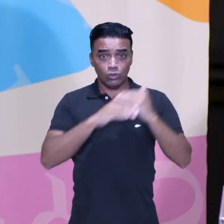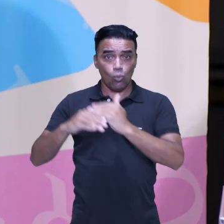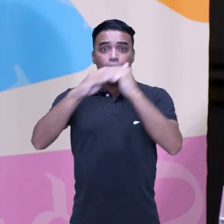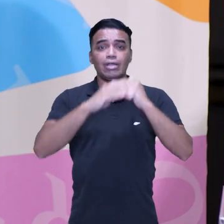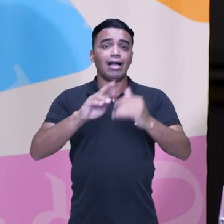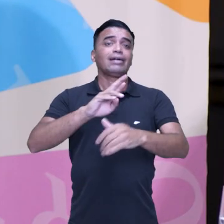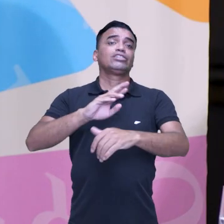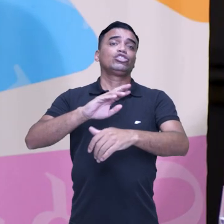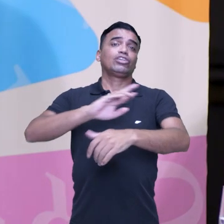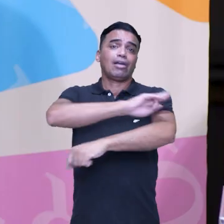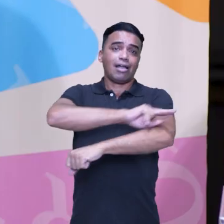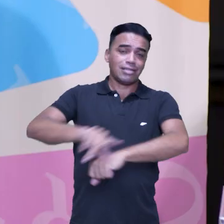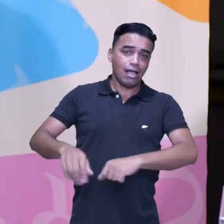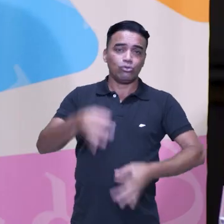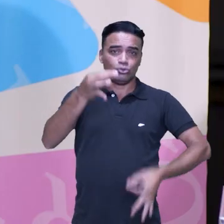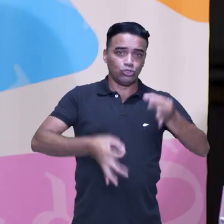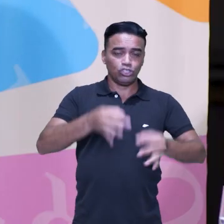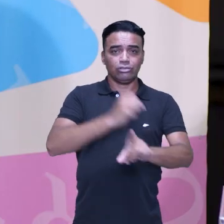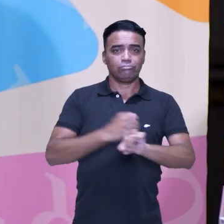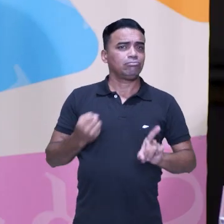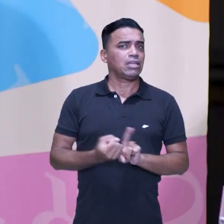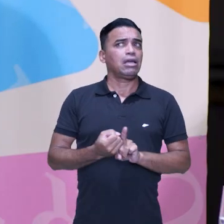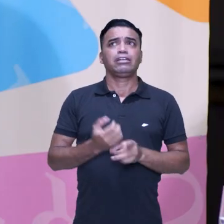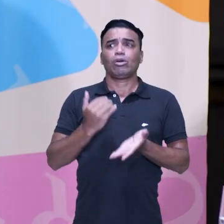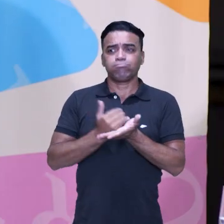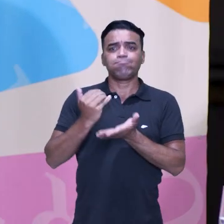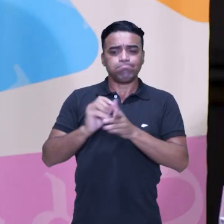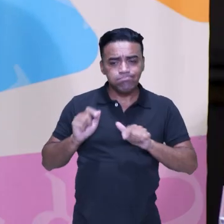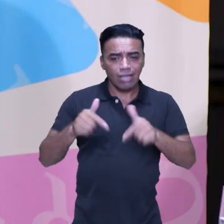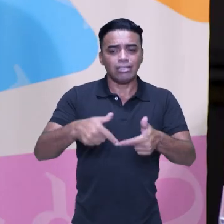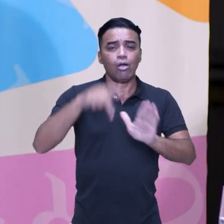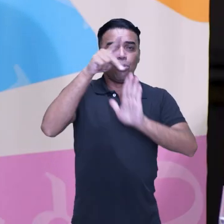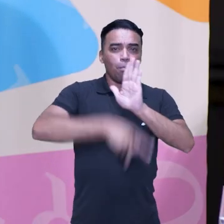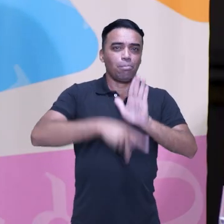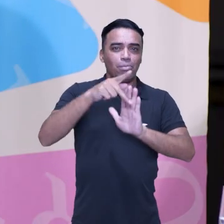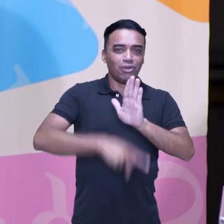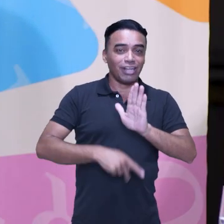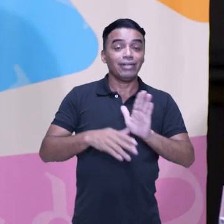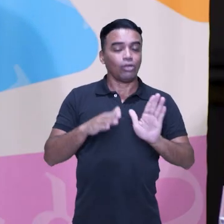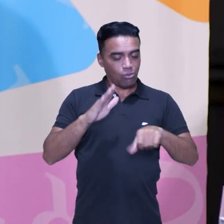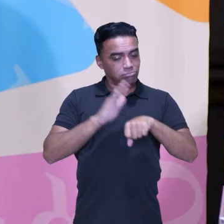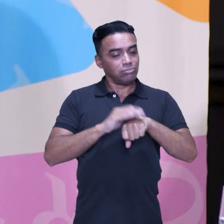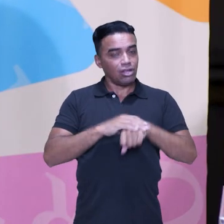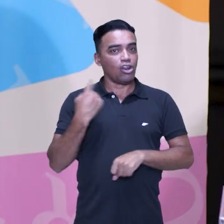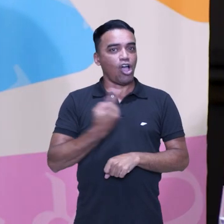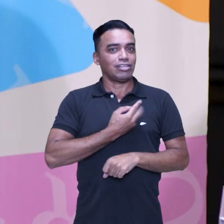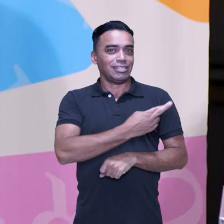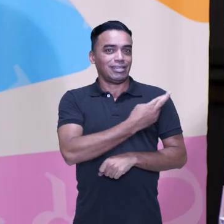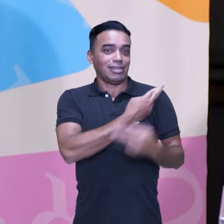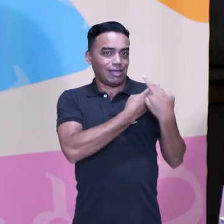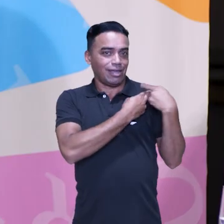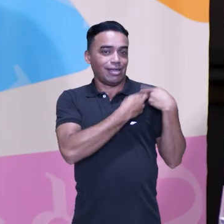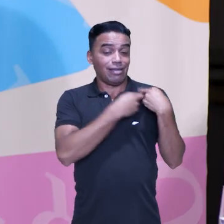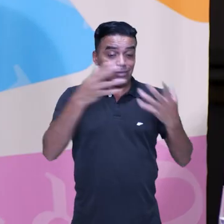a justiça social, por meio de iniciativas, instrumentos, projetos. Então, está no nosso papel fazer